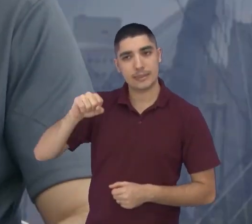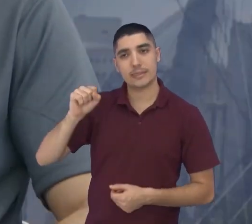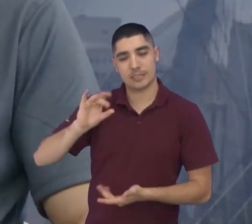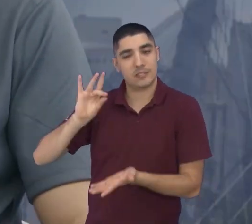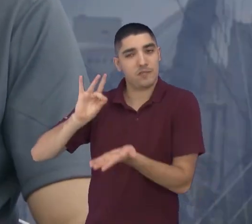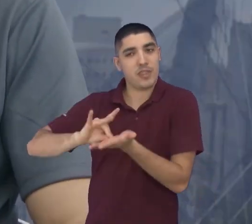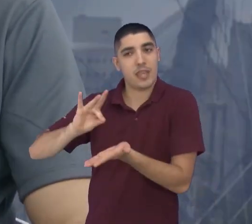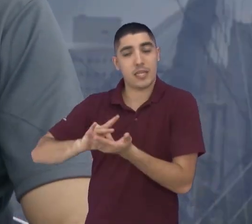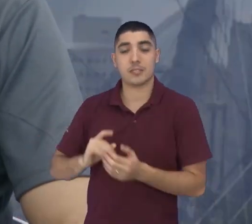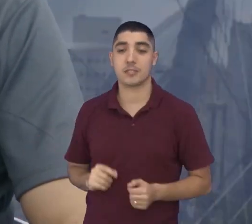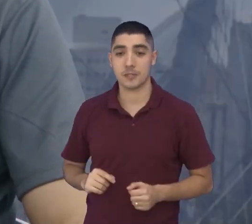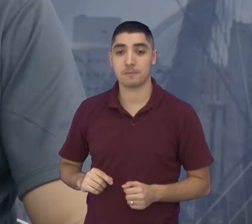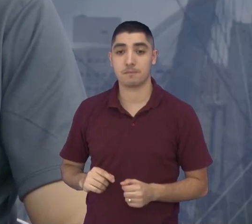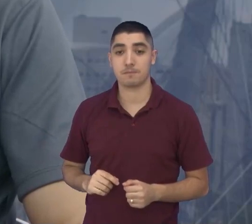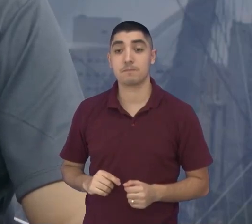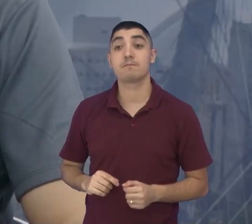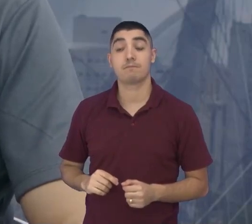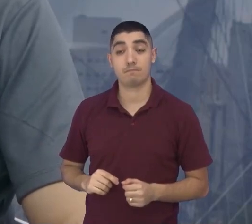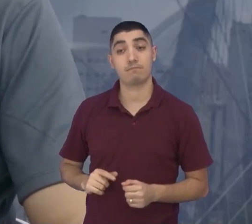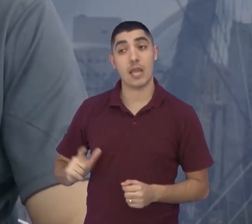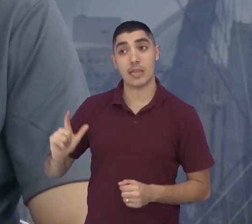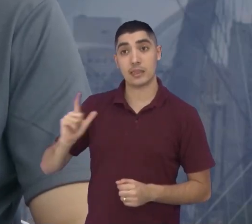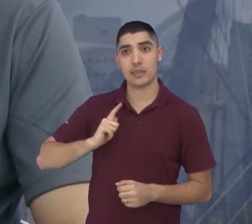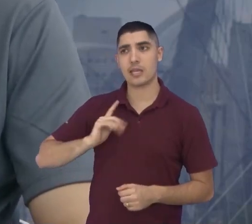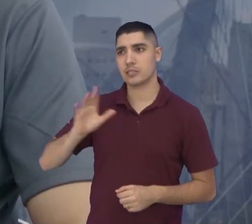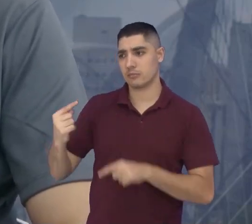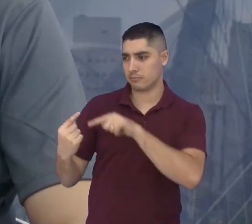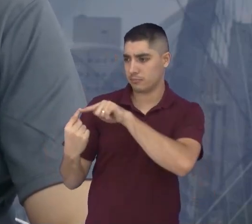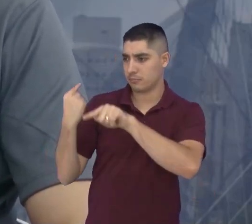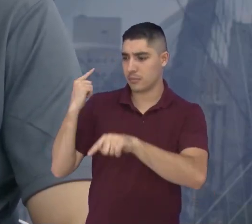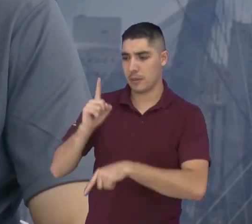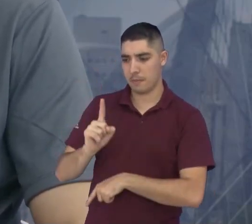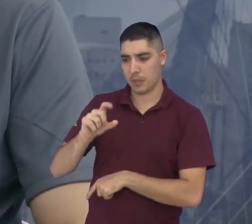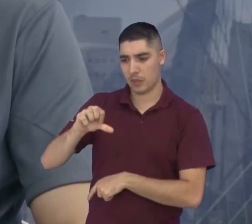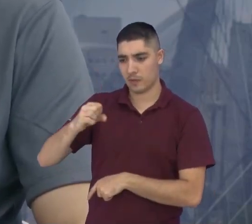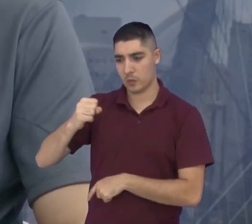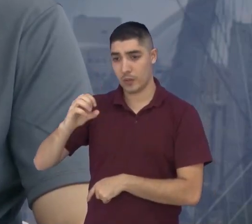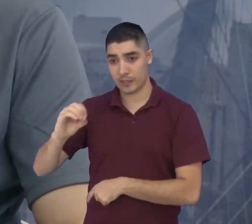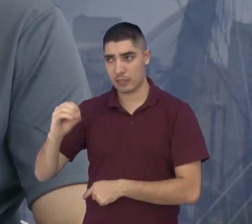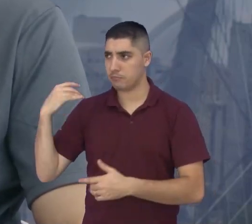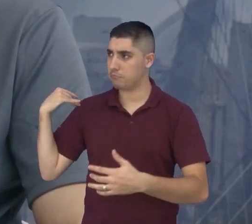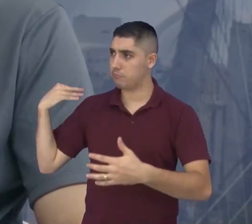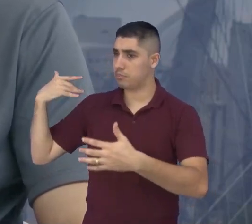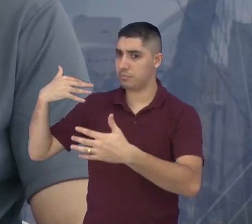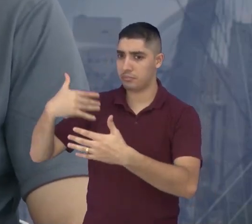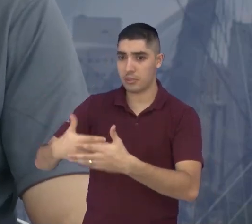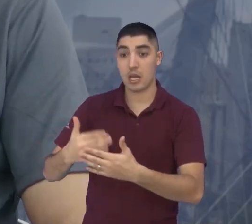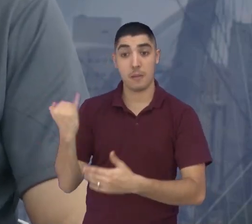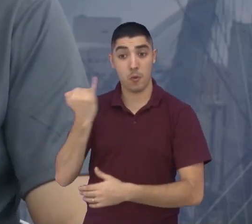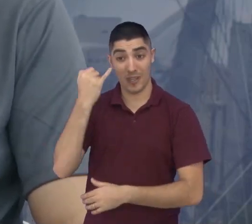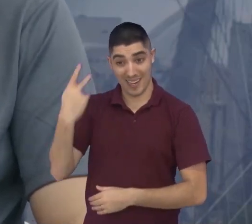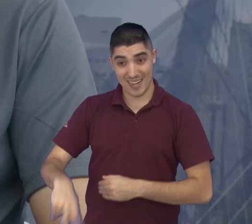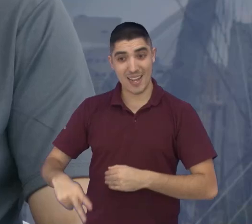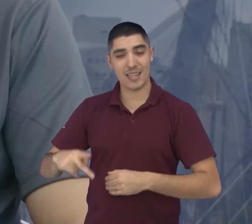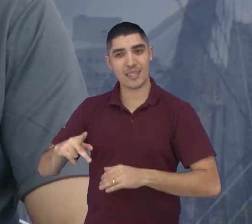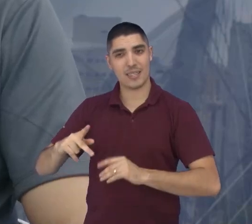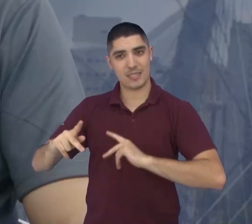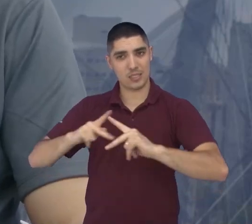nós... É, temos desde a década de 80 essa questão da preservação municipal e até